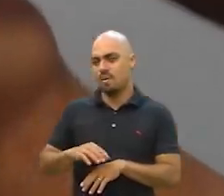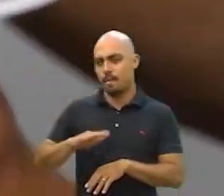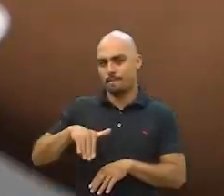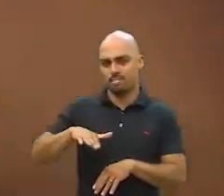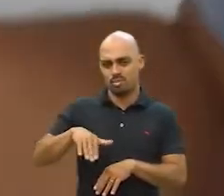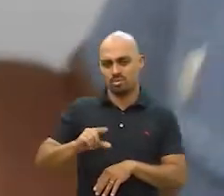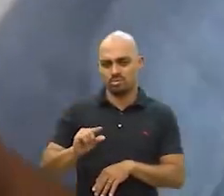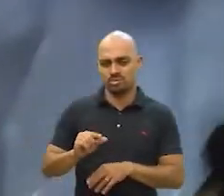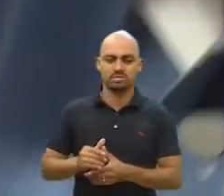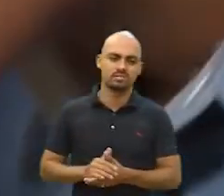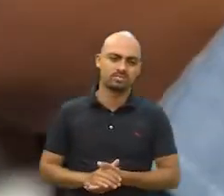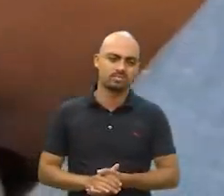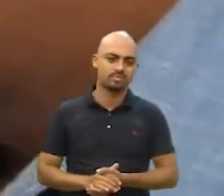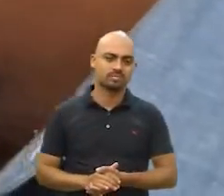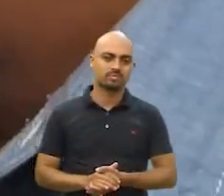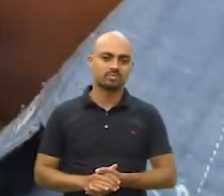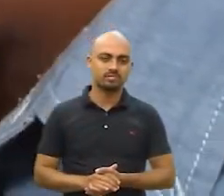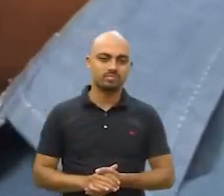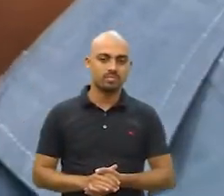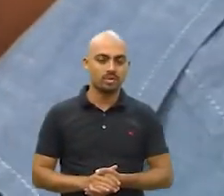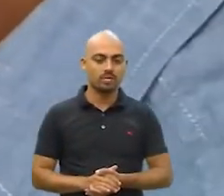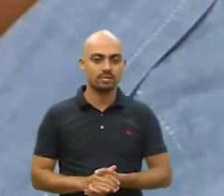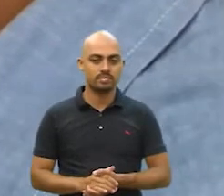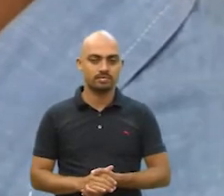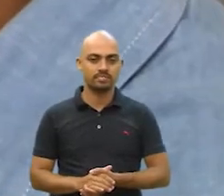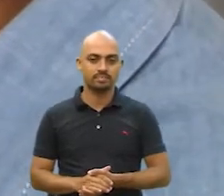vou experimentar.